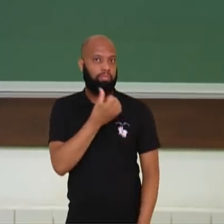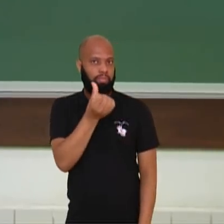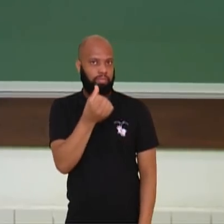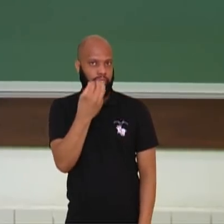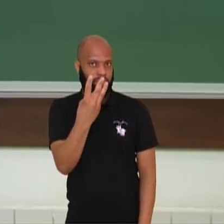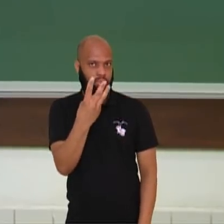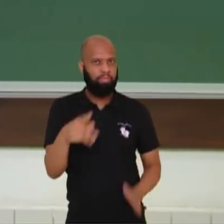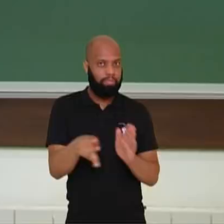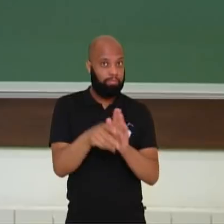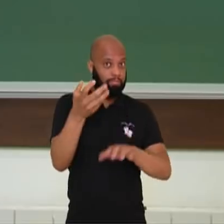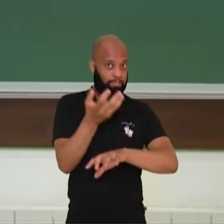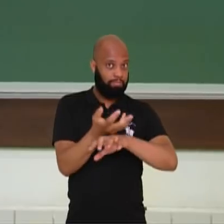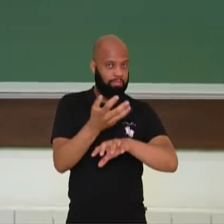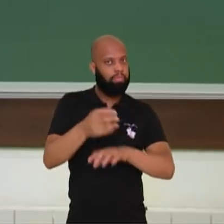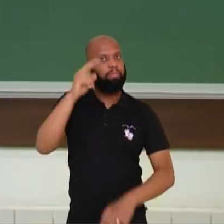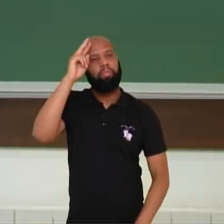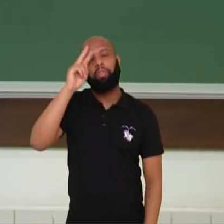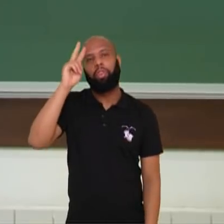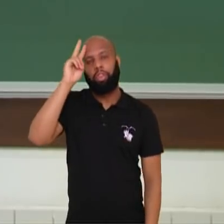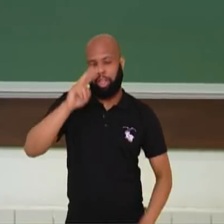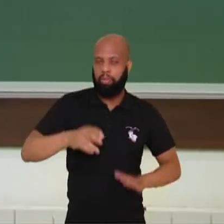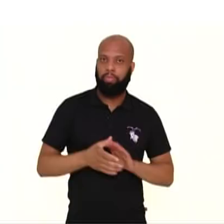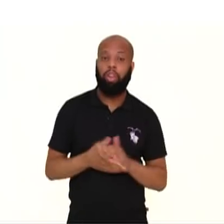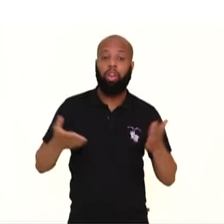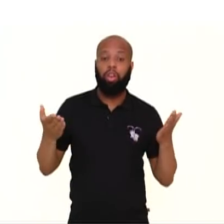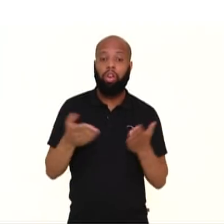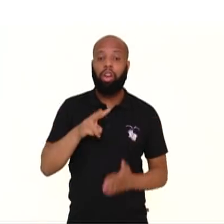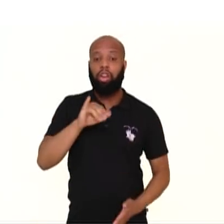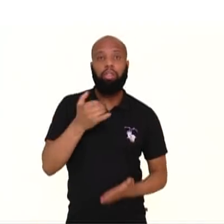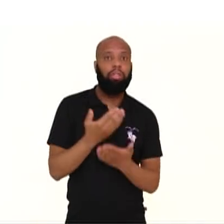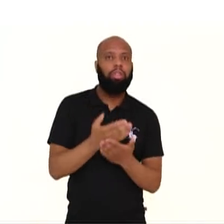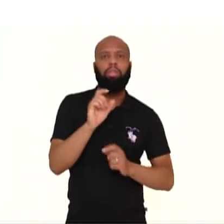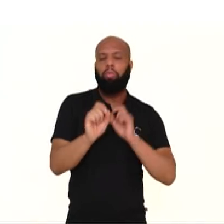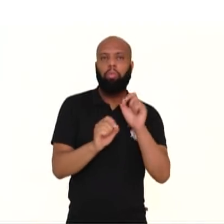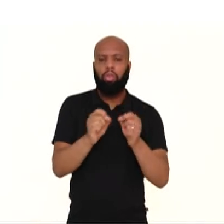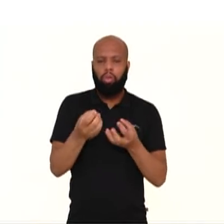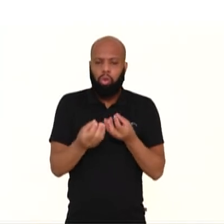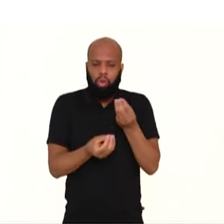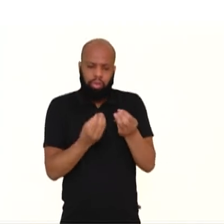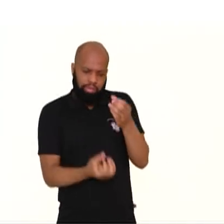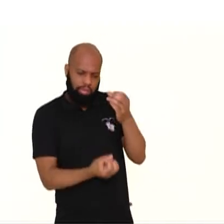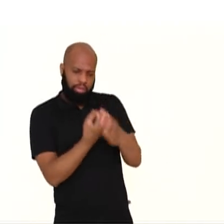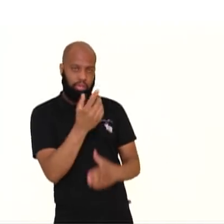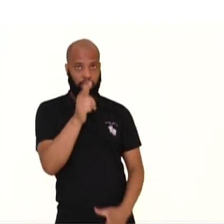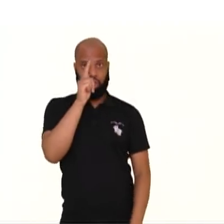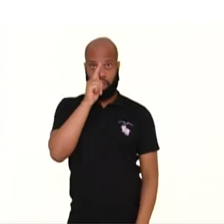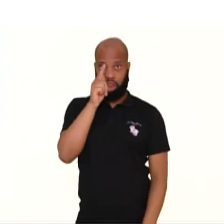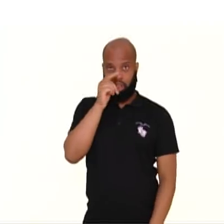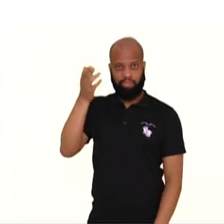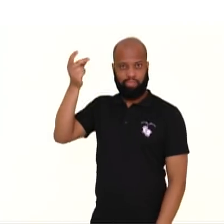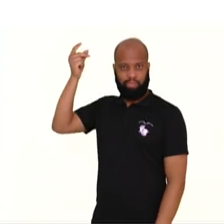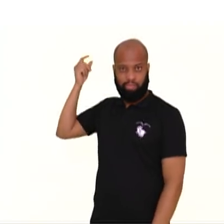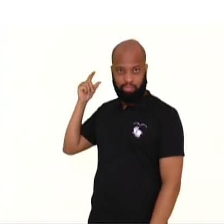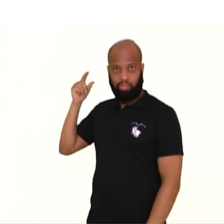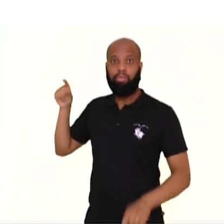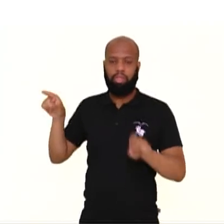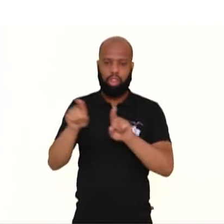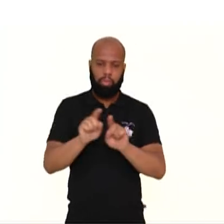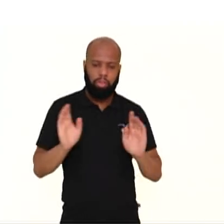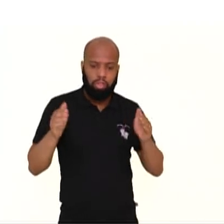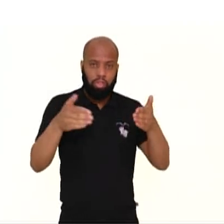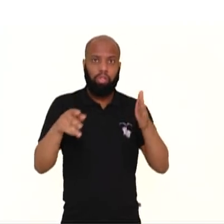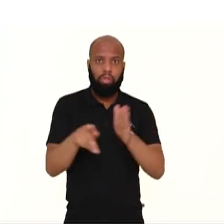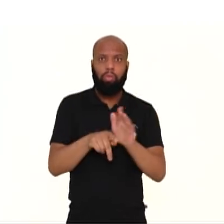História. Na aula de hoje, nós vamos estudar a formação da Grécia Antiga, com ênfase nas transformações sociais